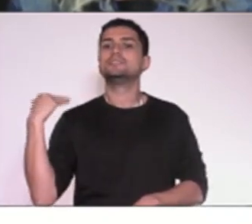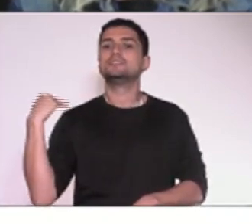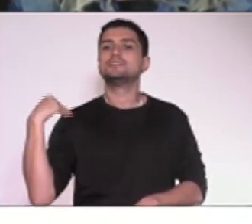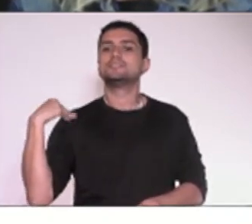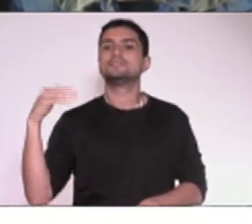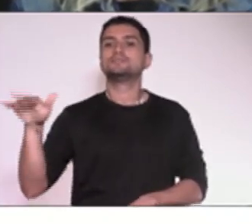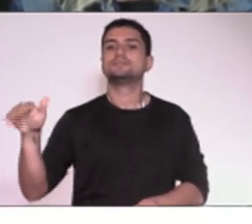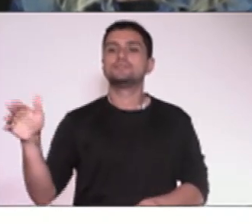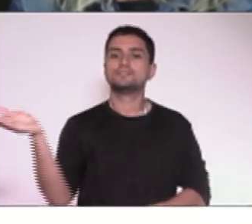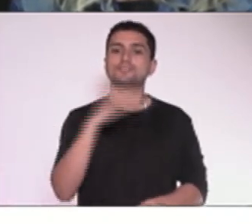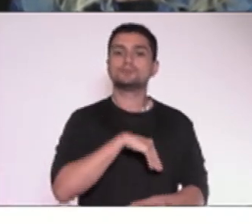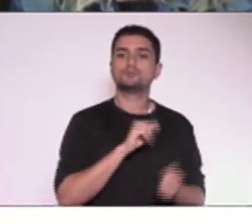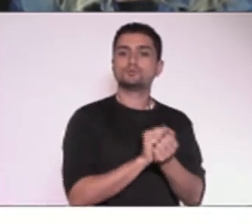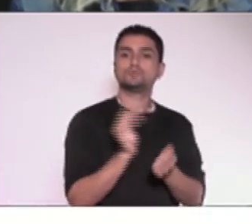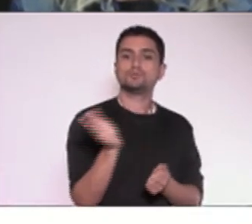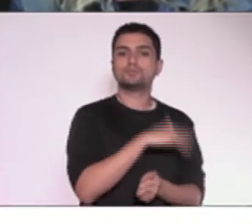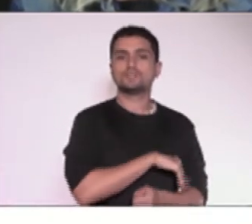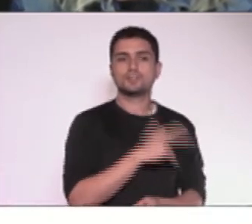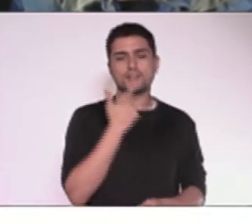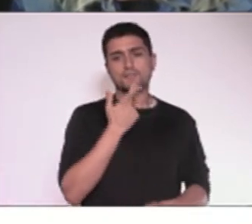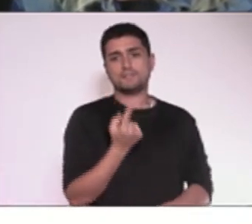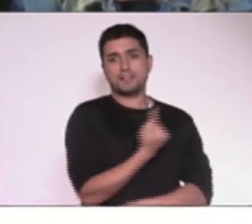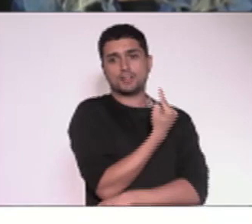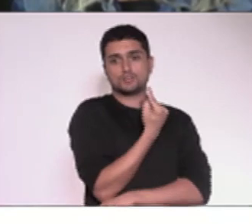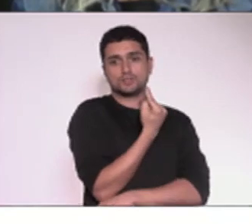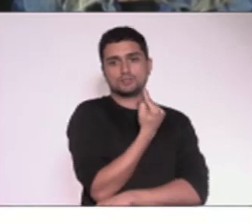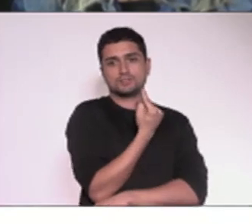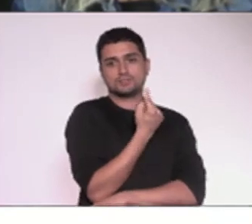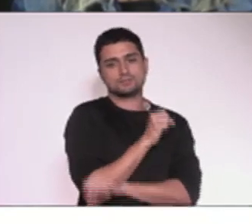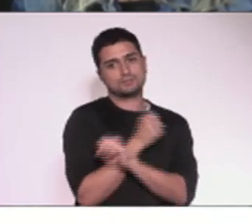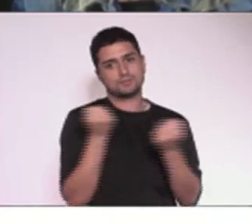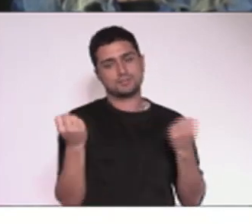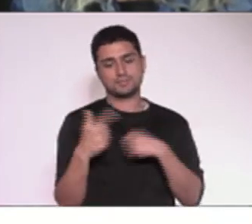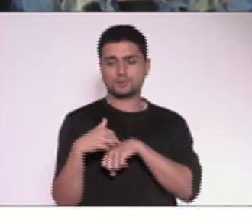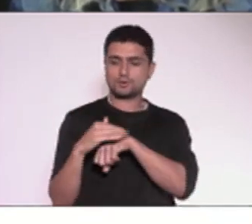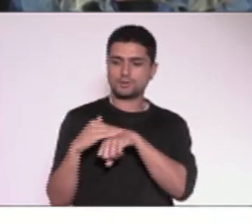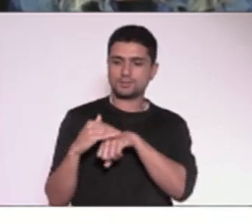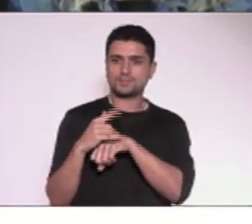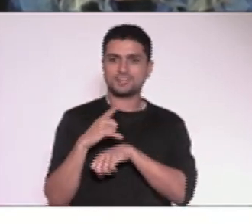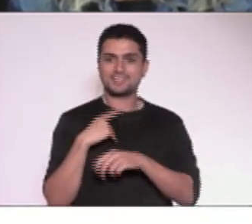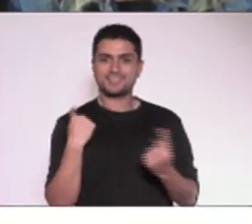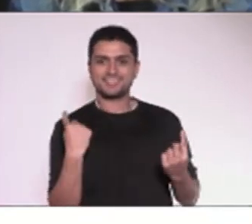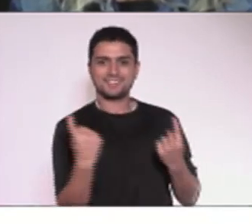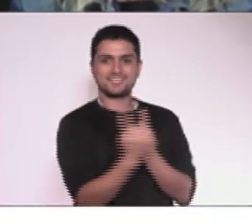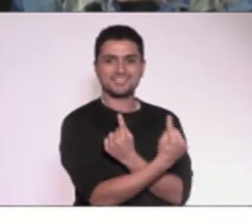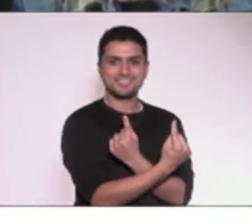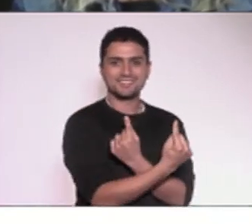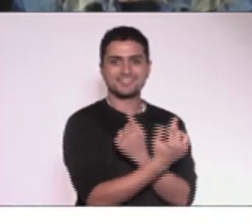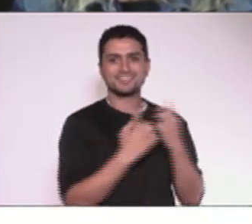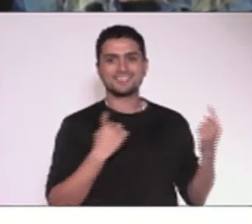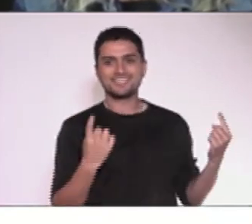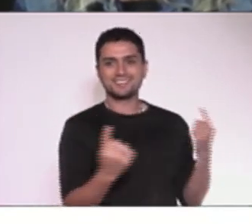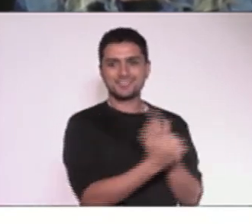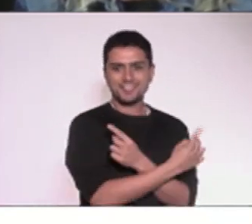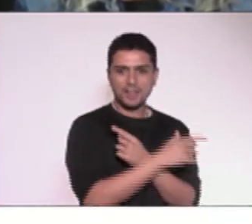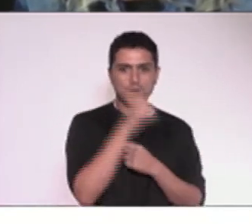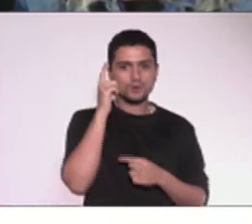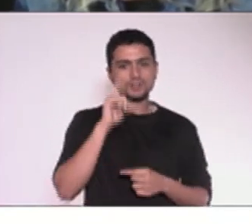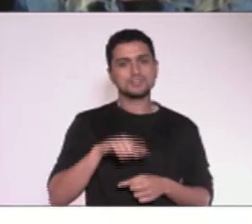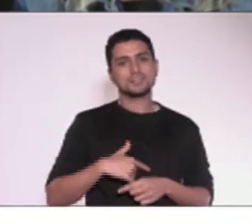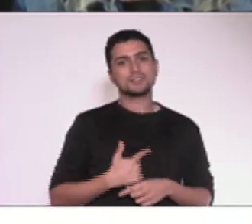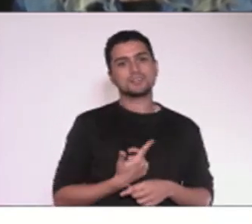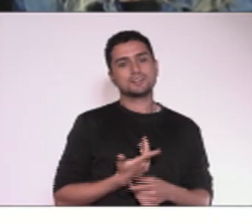porque também não adianta, ele vai falar com quem? Vai falar sozinho? E fazíamos um revezamento, né, Glaucio? Para aturar o Marcos.